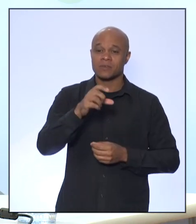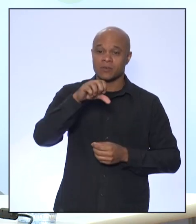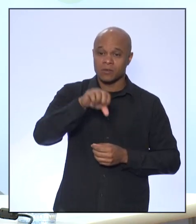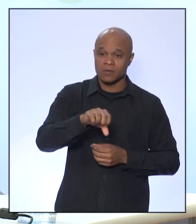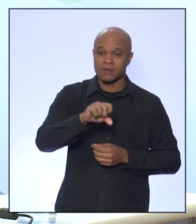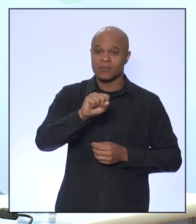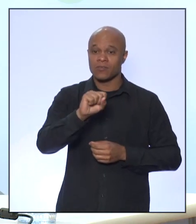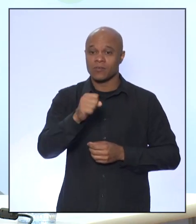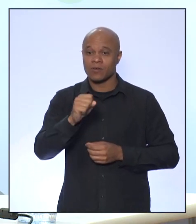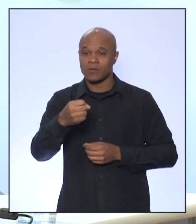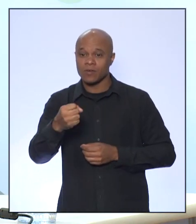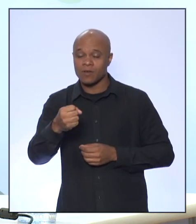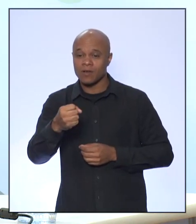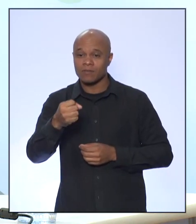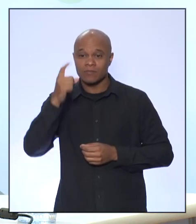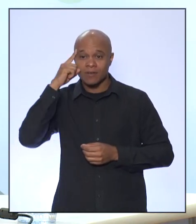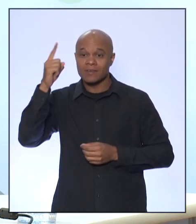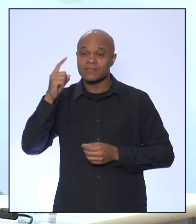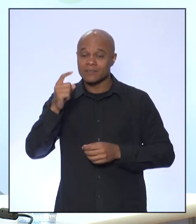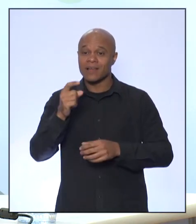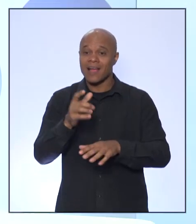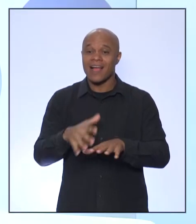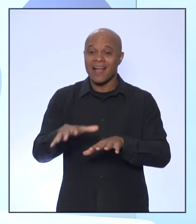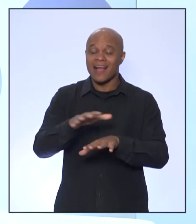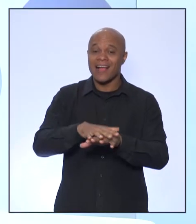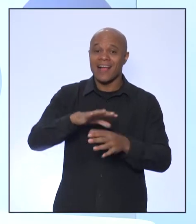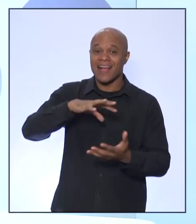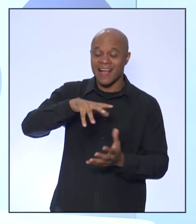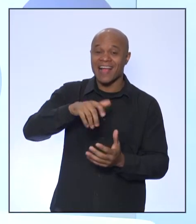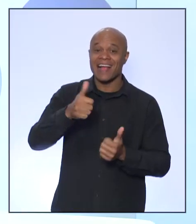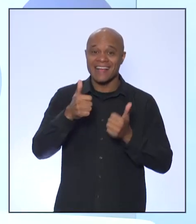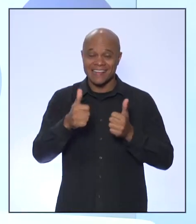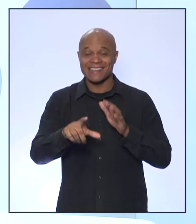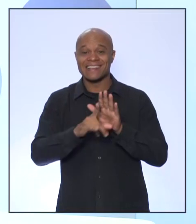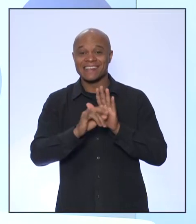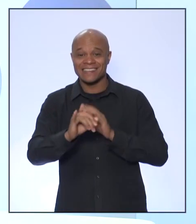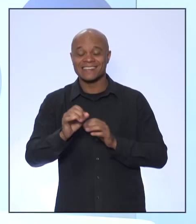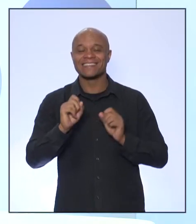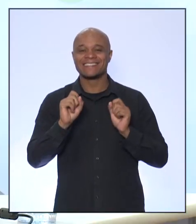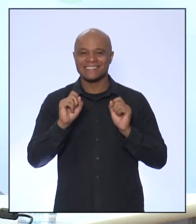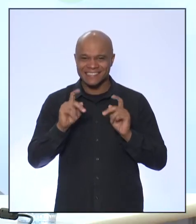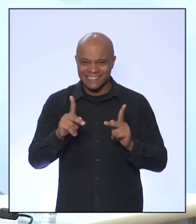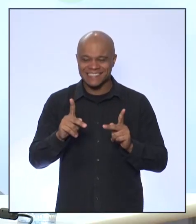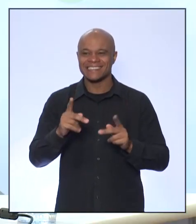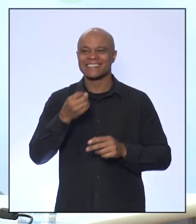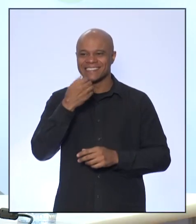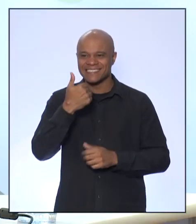1988. Essa foi a data da nossa Constituição, professora Janaína? Correto, muito bem. Alguns responderam